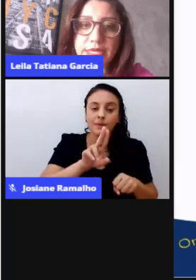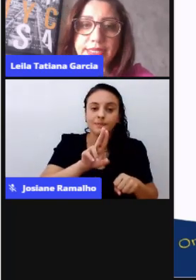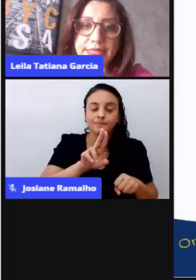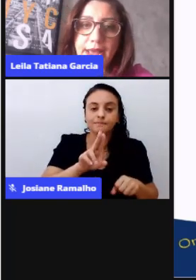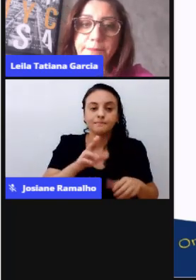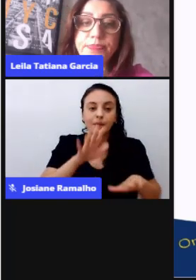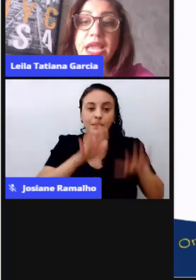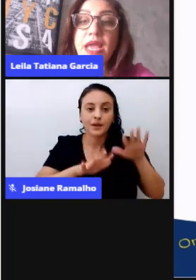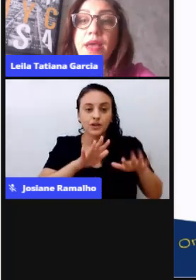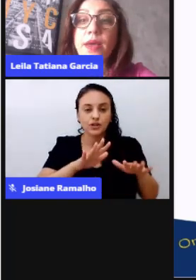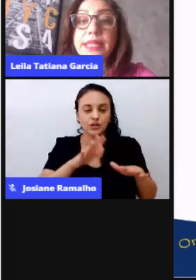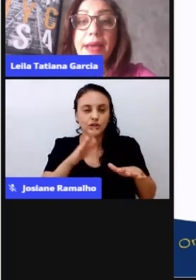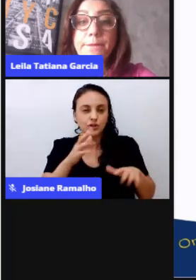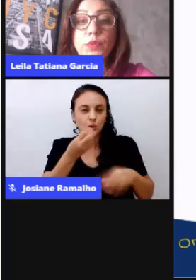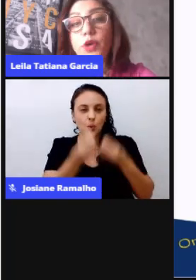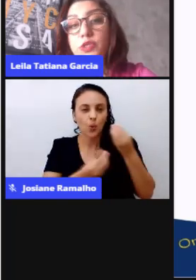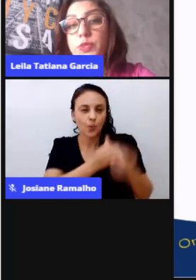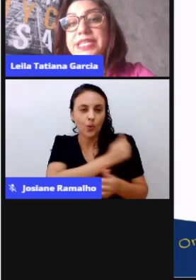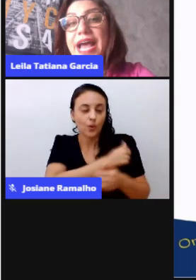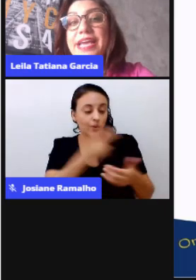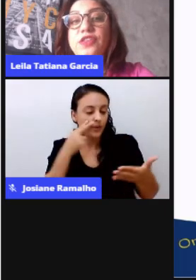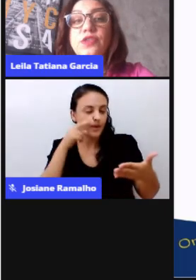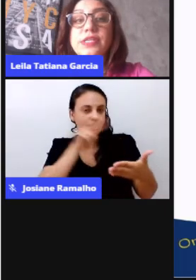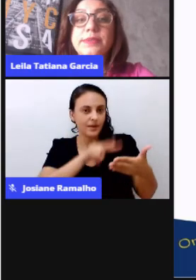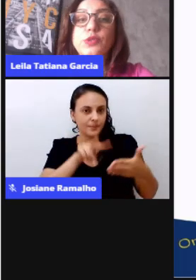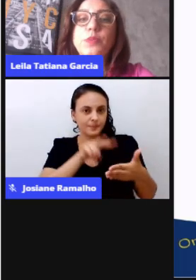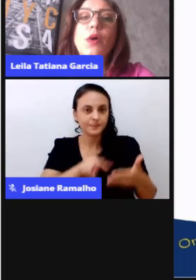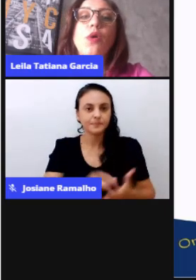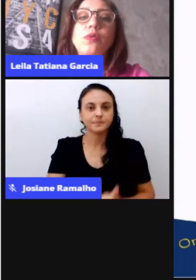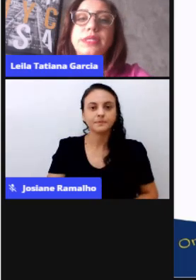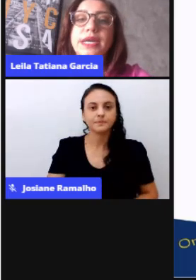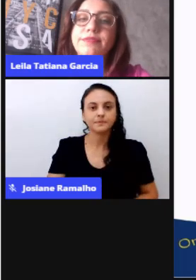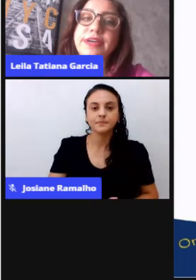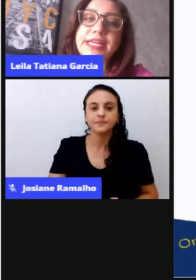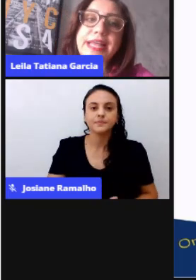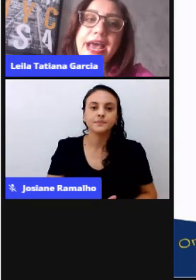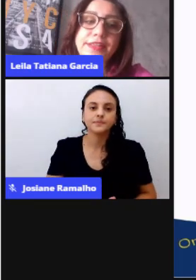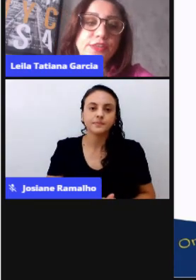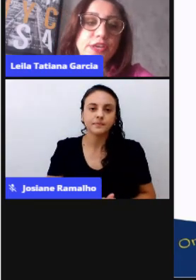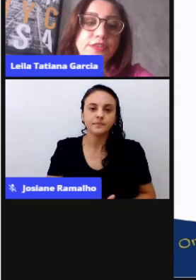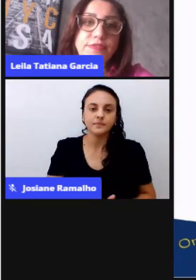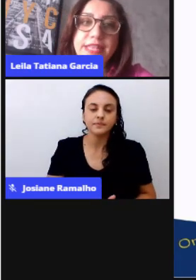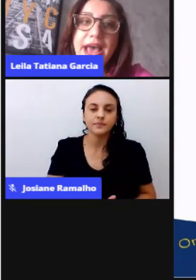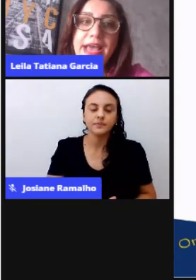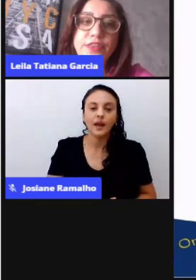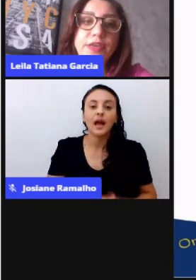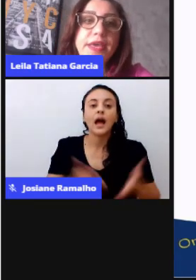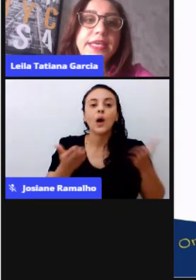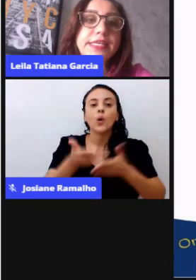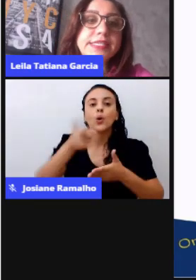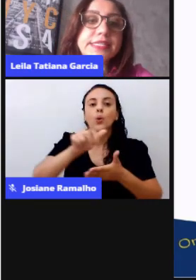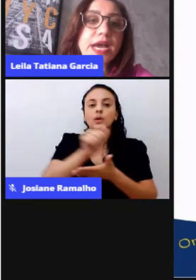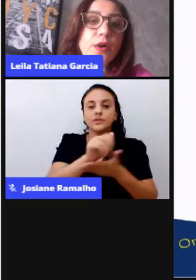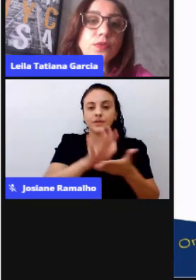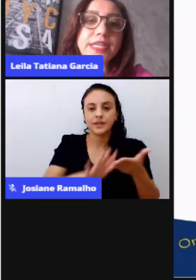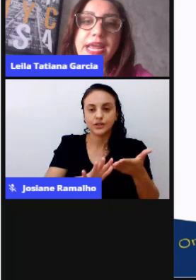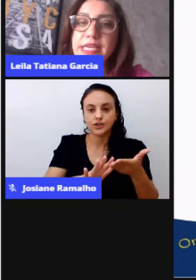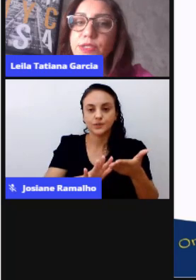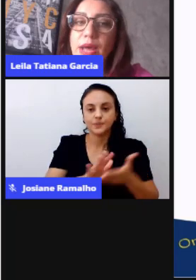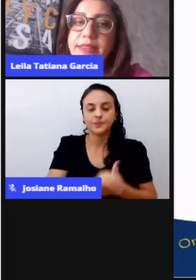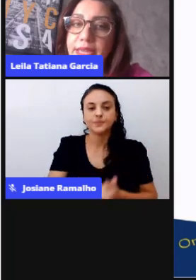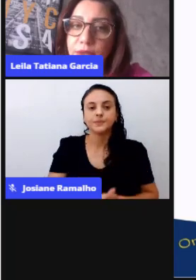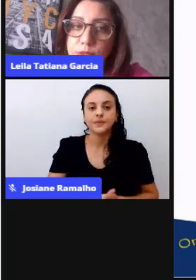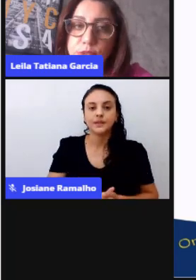do aluno, tá? No próximo slide, nós temos uma outra variedade de atividade que